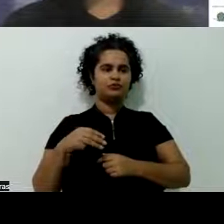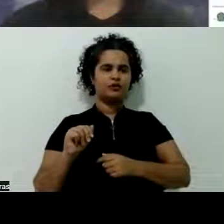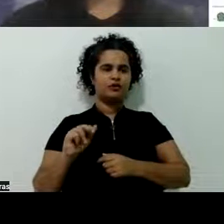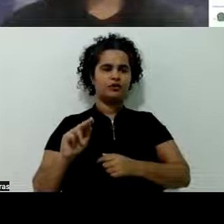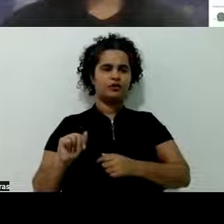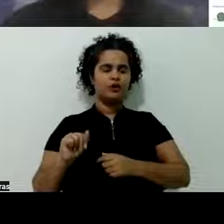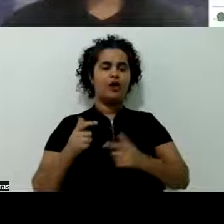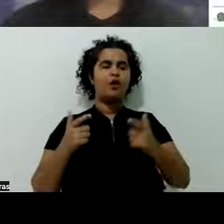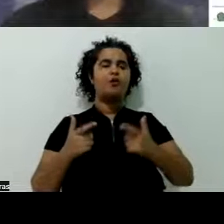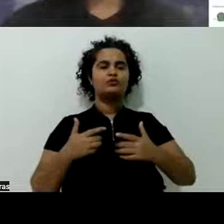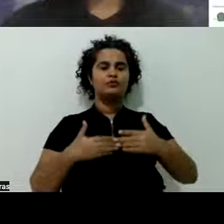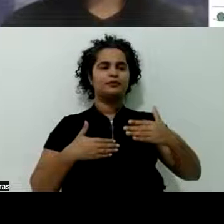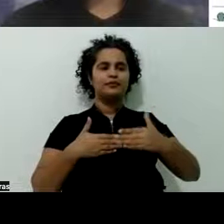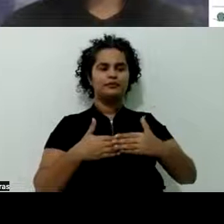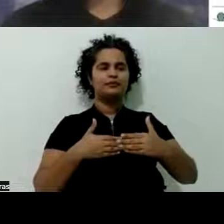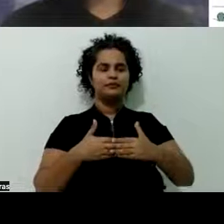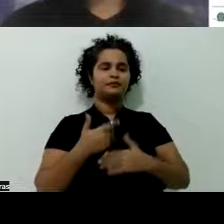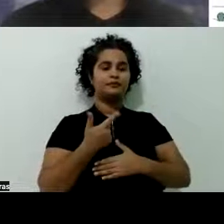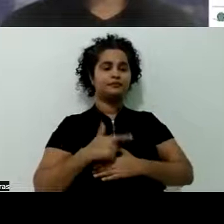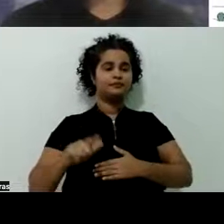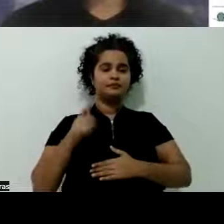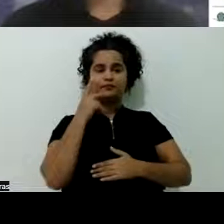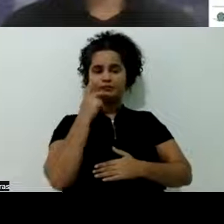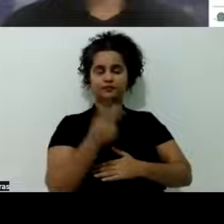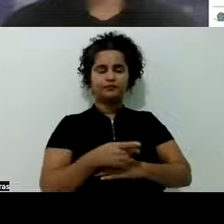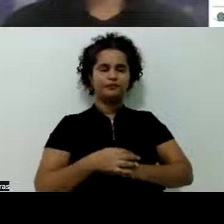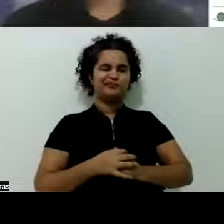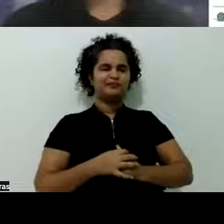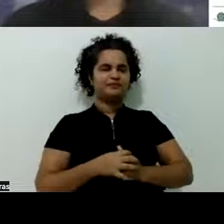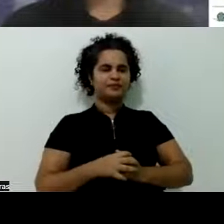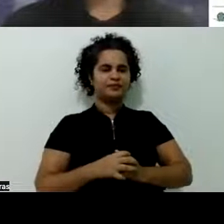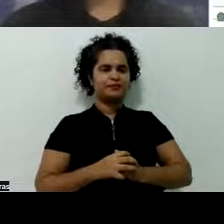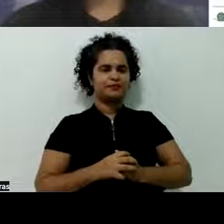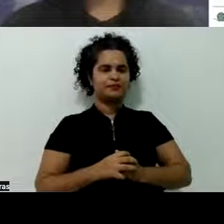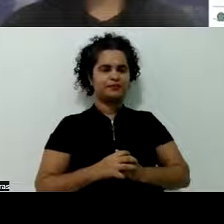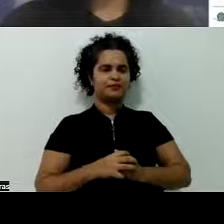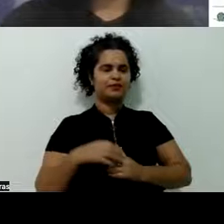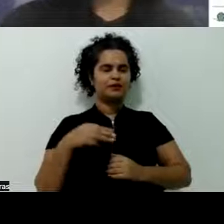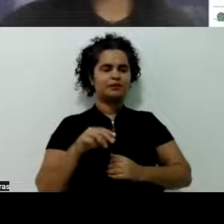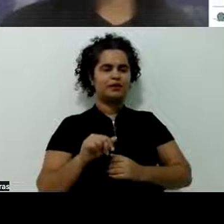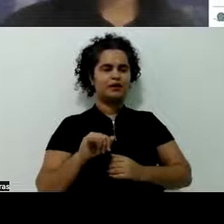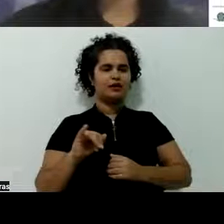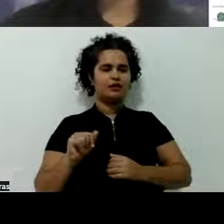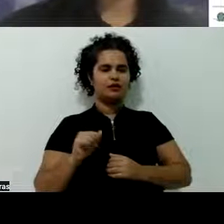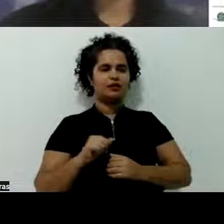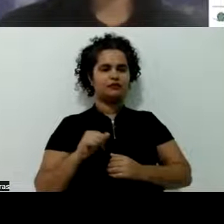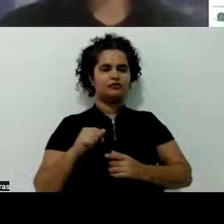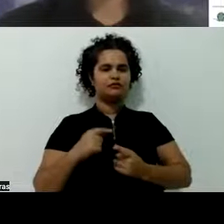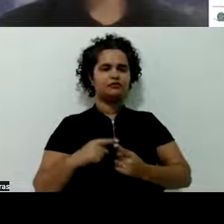Vamos lá, agora próximo que vai falar, quem é? Maia,